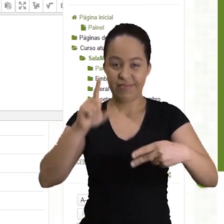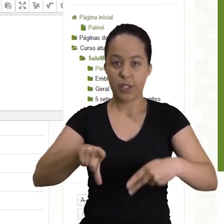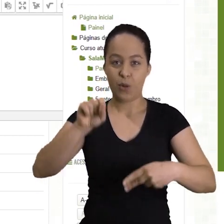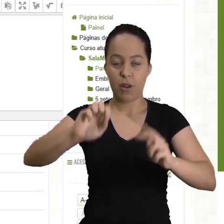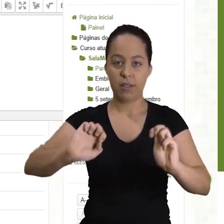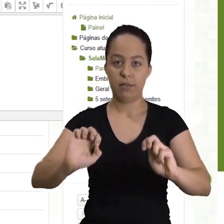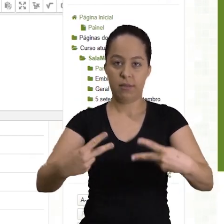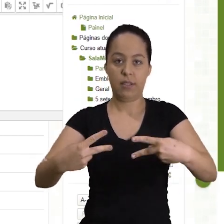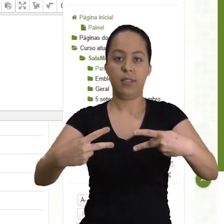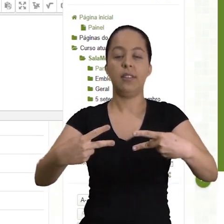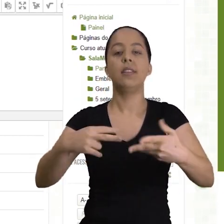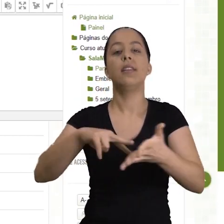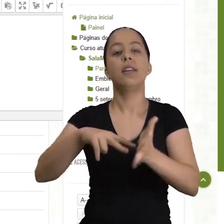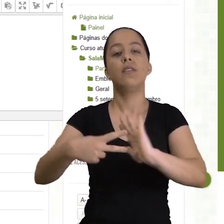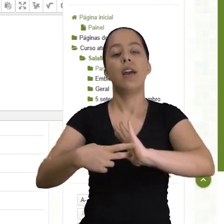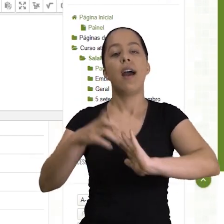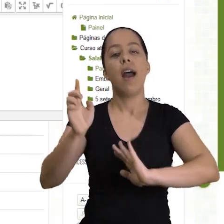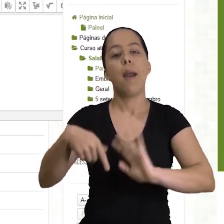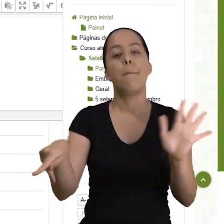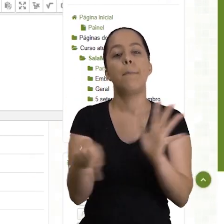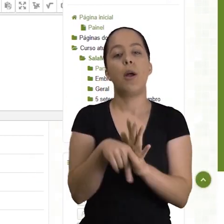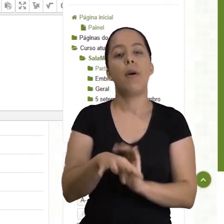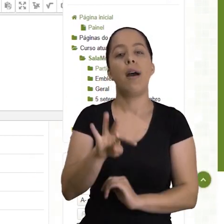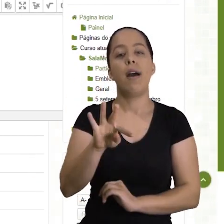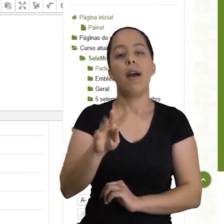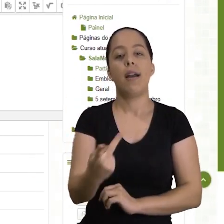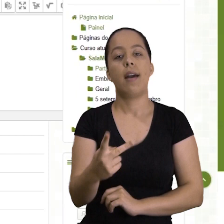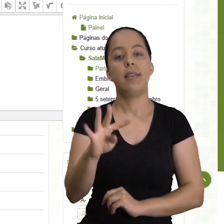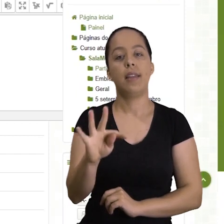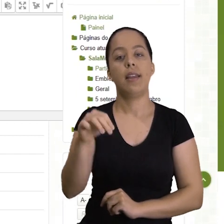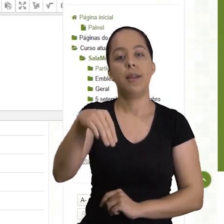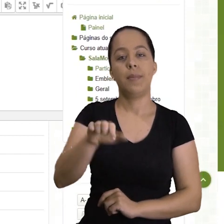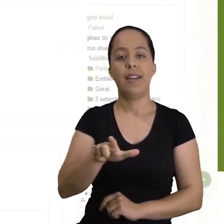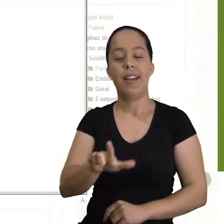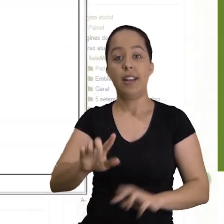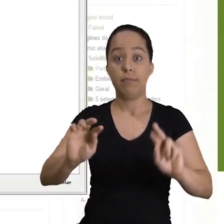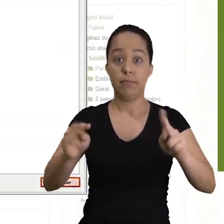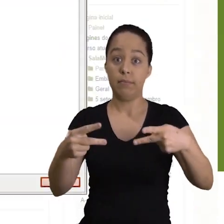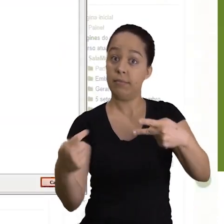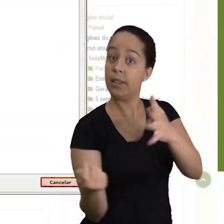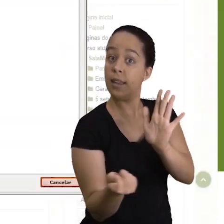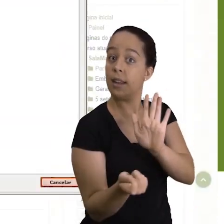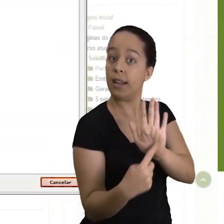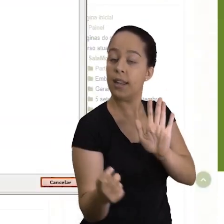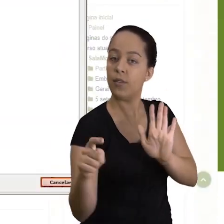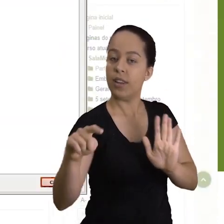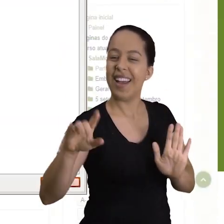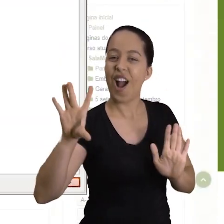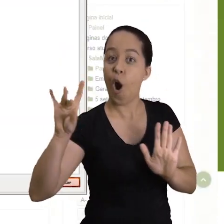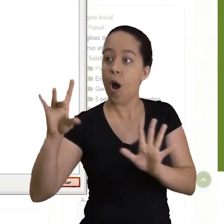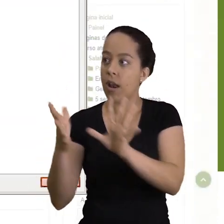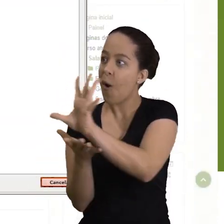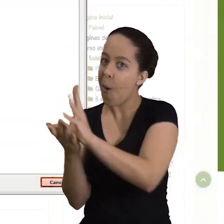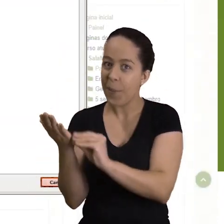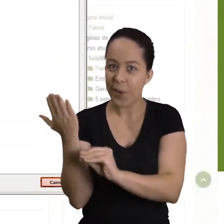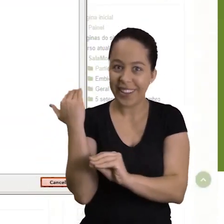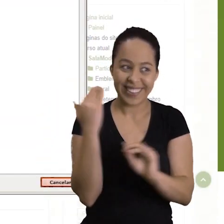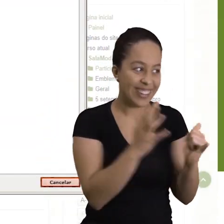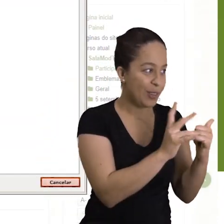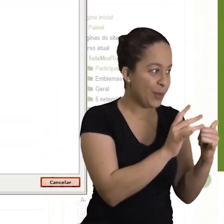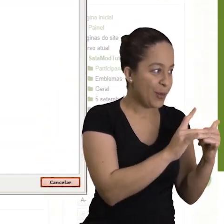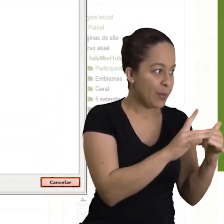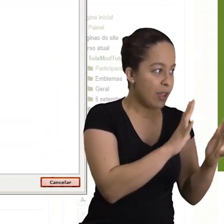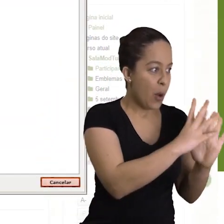menor e maior. Ele é para editar código HTML. Você clica nele e aqui você vai colar aquele